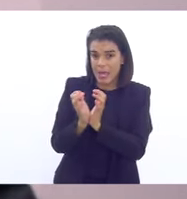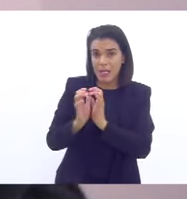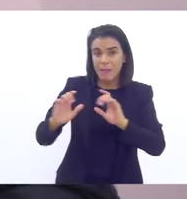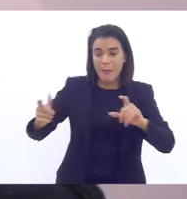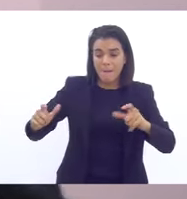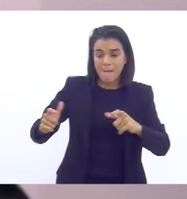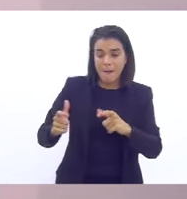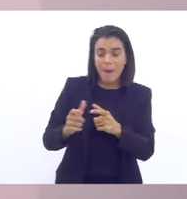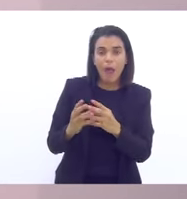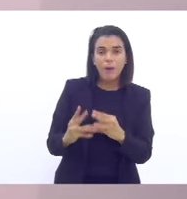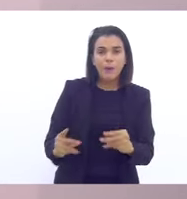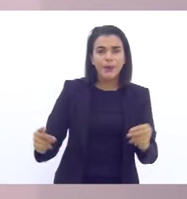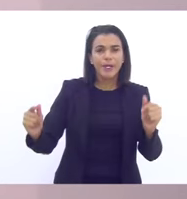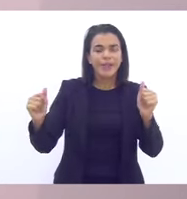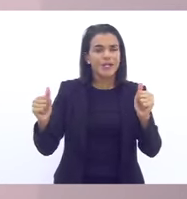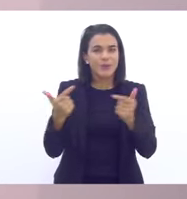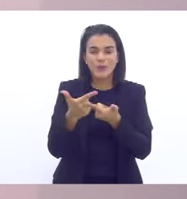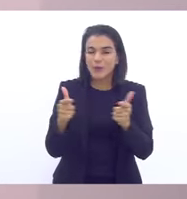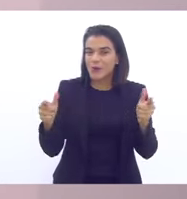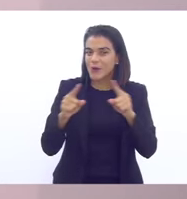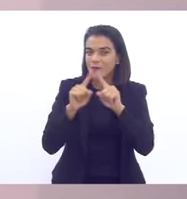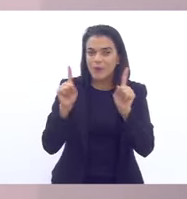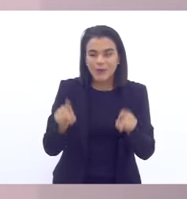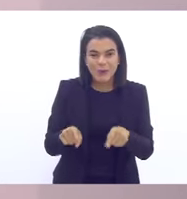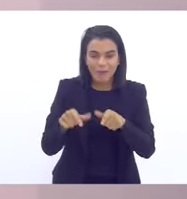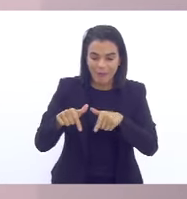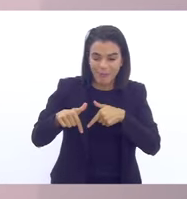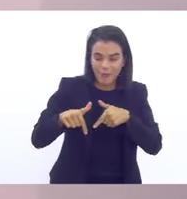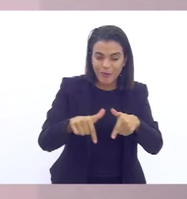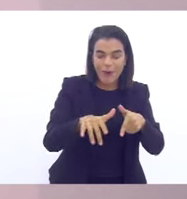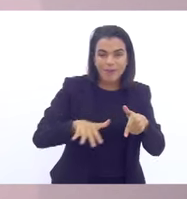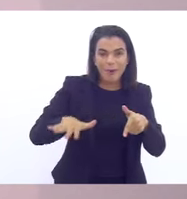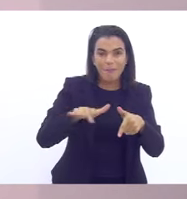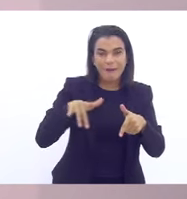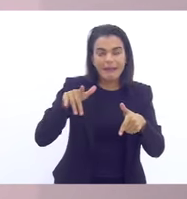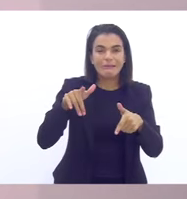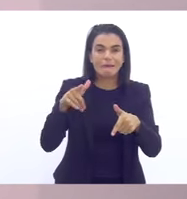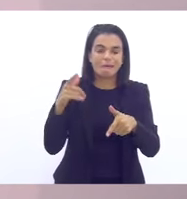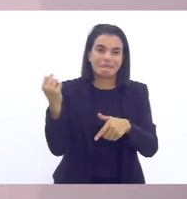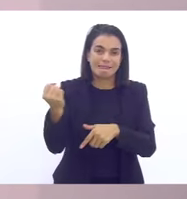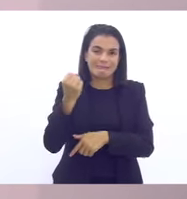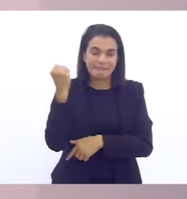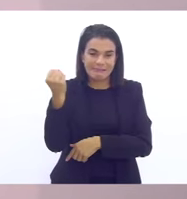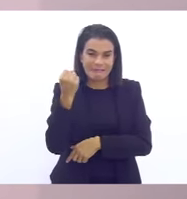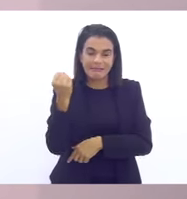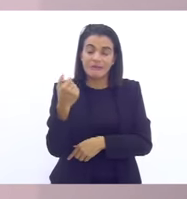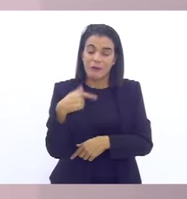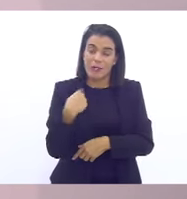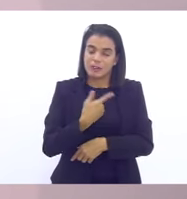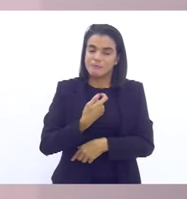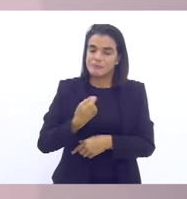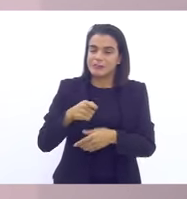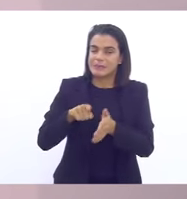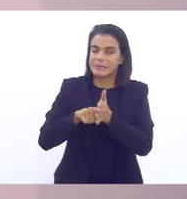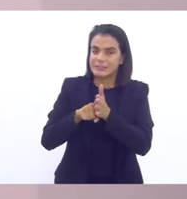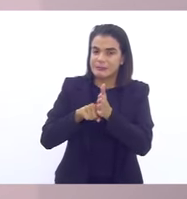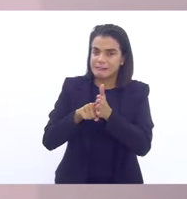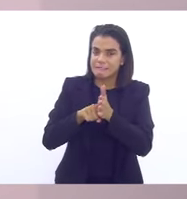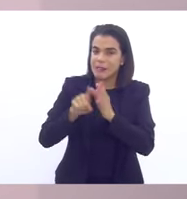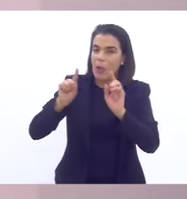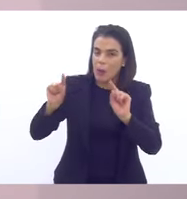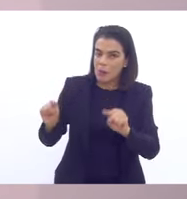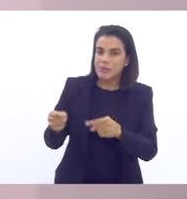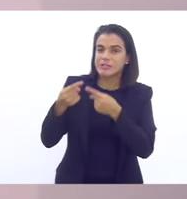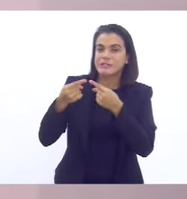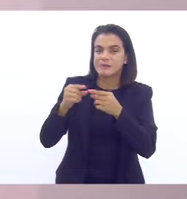praticamente dizimadas, que não tem gente para atuar nos períodos de crise. Então, eu acho que é uma questão que a gente tem que checar e é um desafio